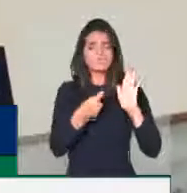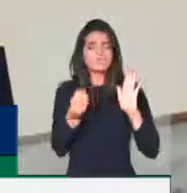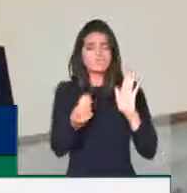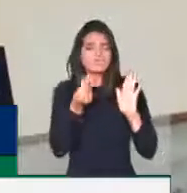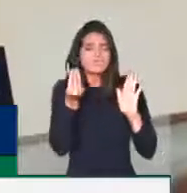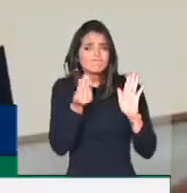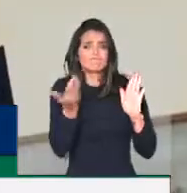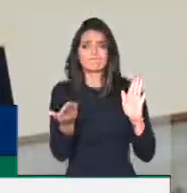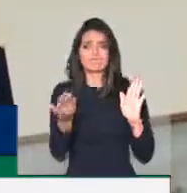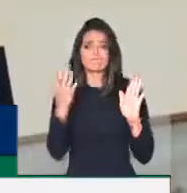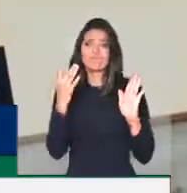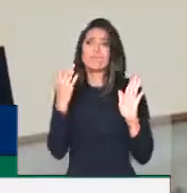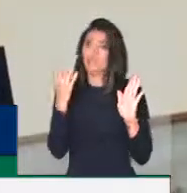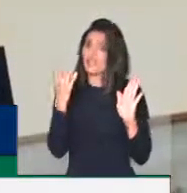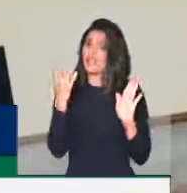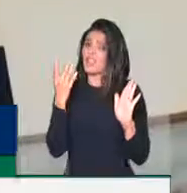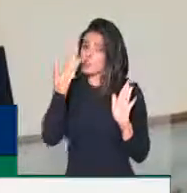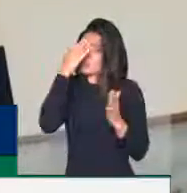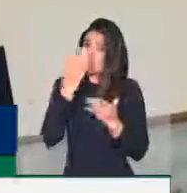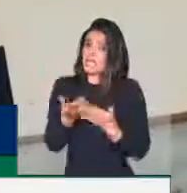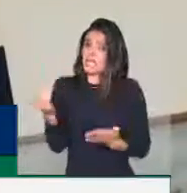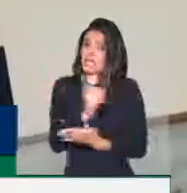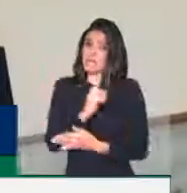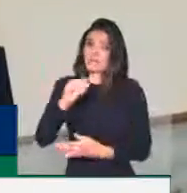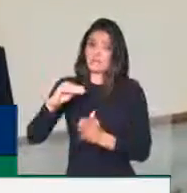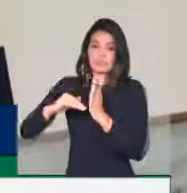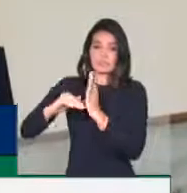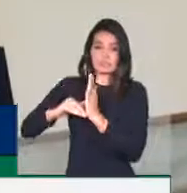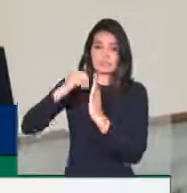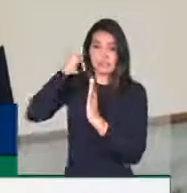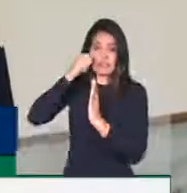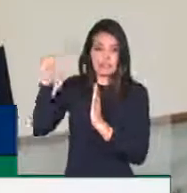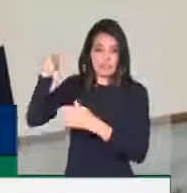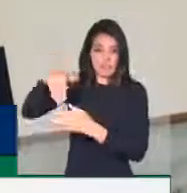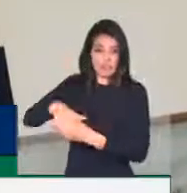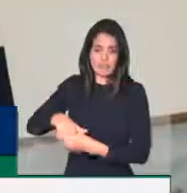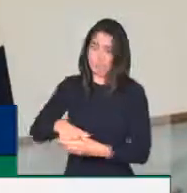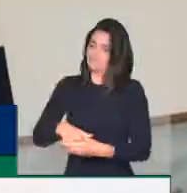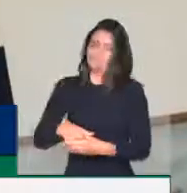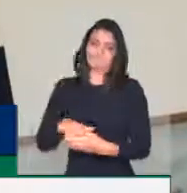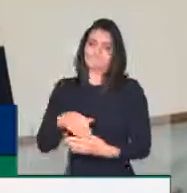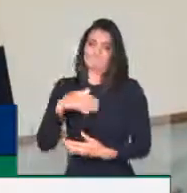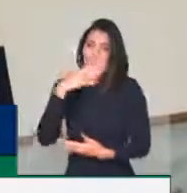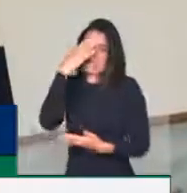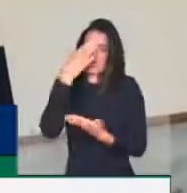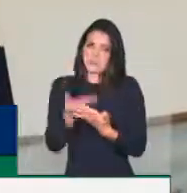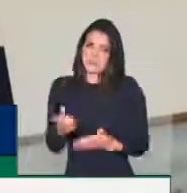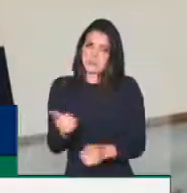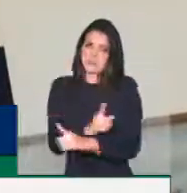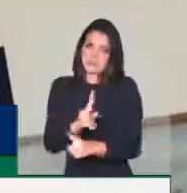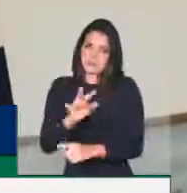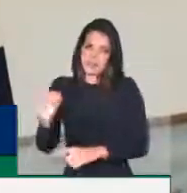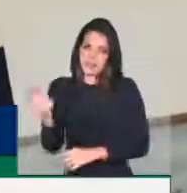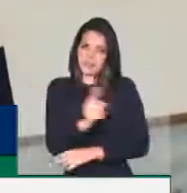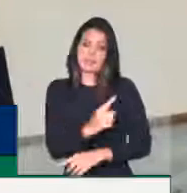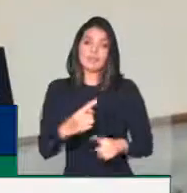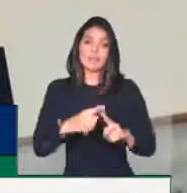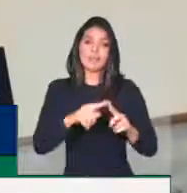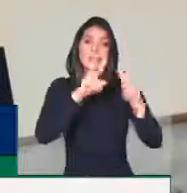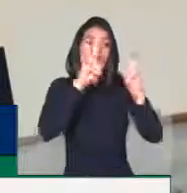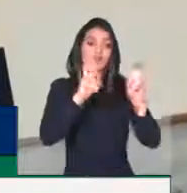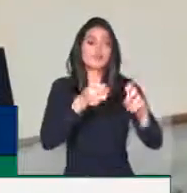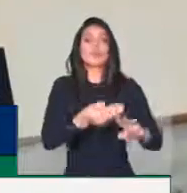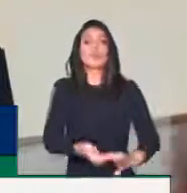que dificilmente terá alguma valia todo esse racha, esse desgaste que estamos vivendo. Uma pauta que é anterior à